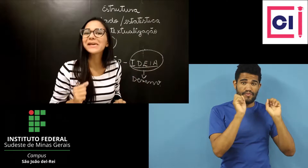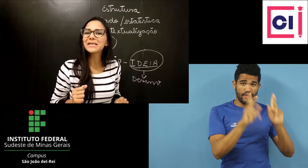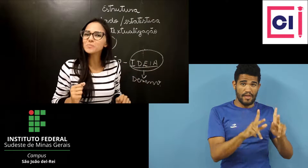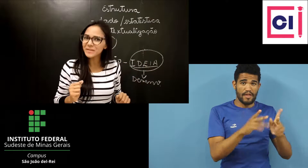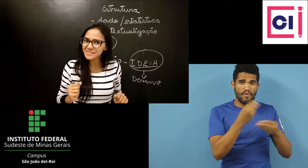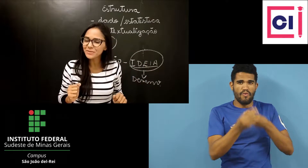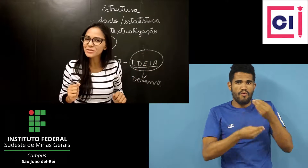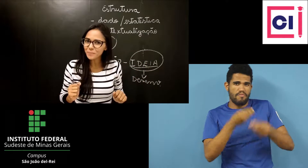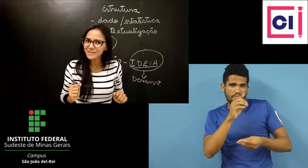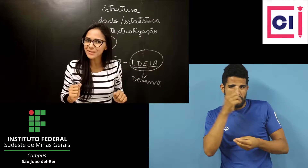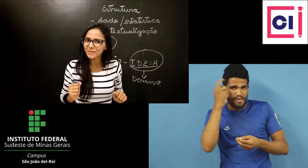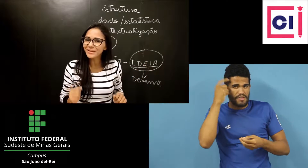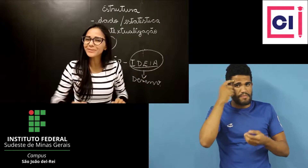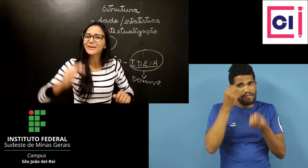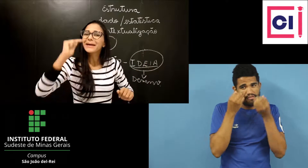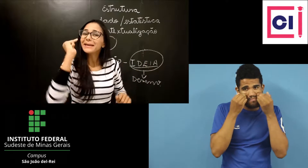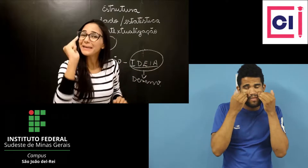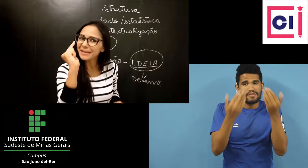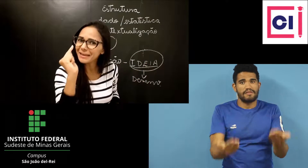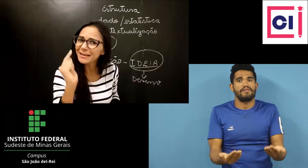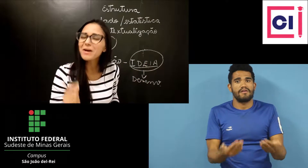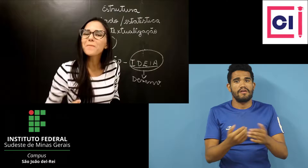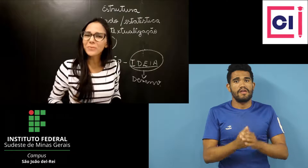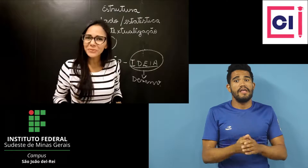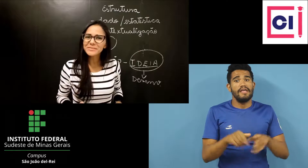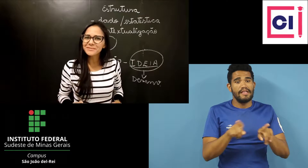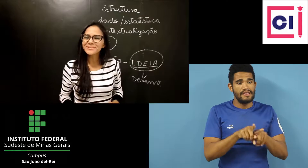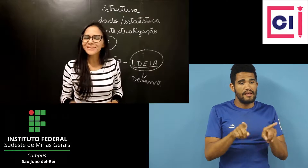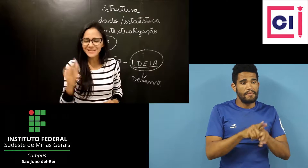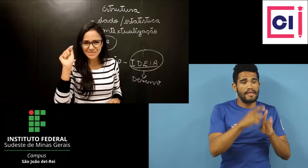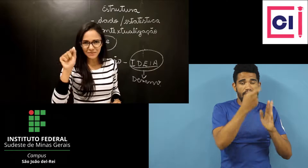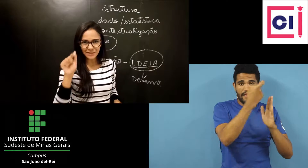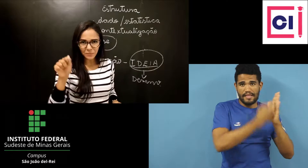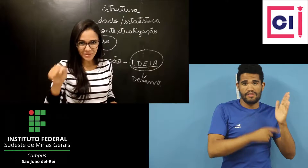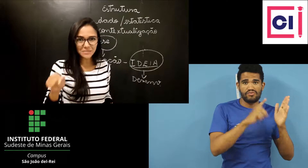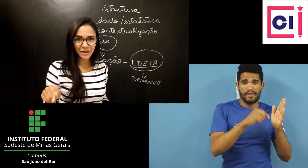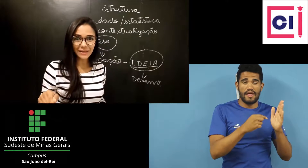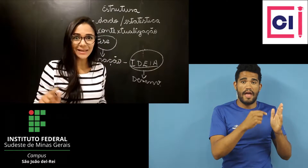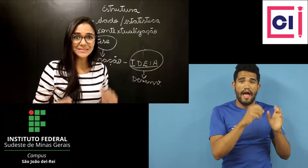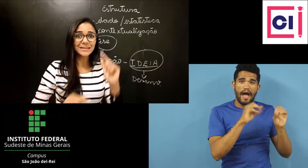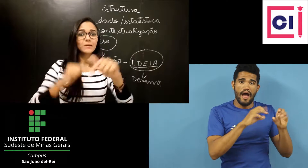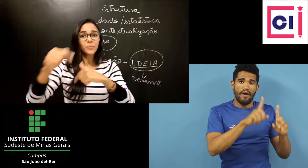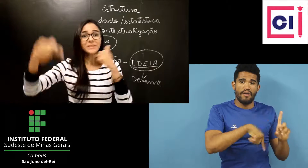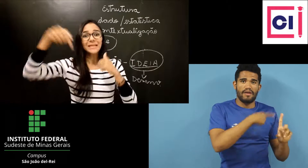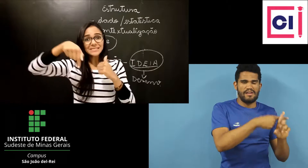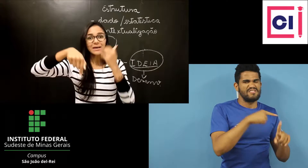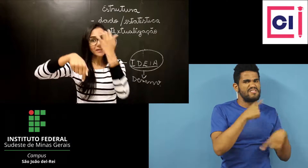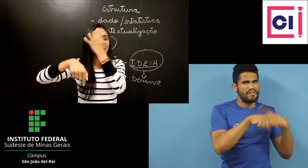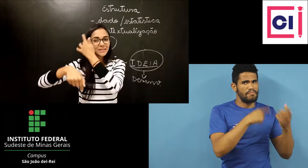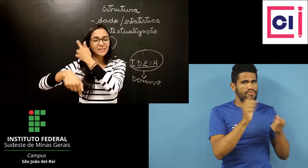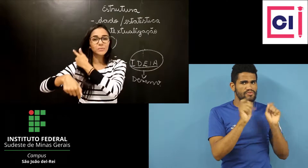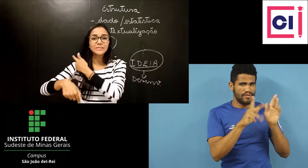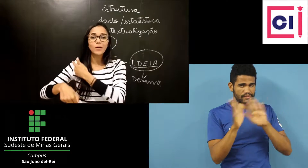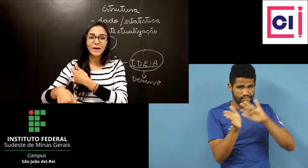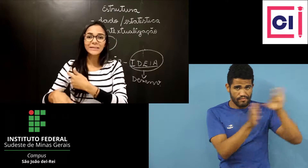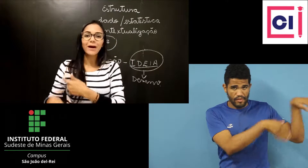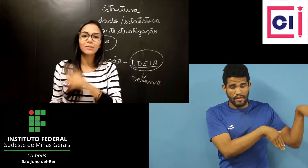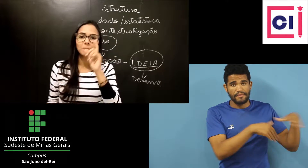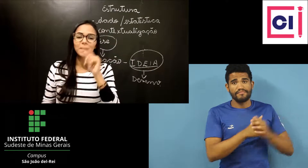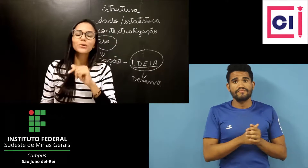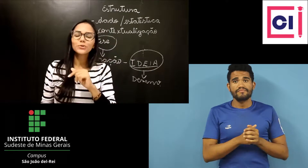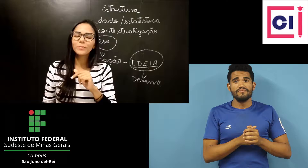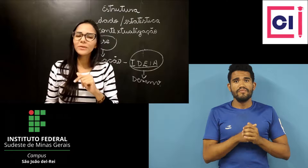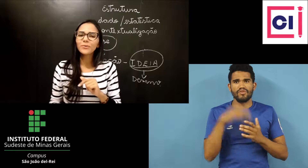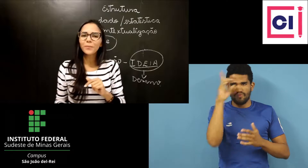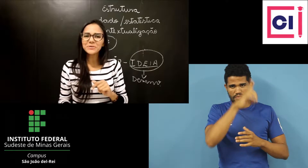e expressão de pensamento e produção de texto vai vir na próxima aula extra, depois dessa aula daqui, tá? Depois dessa quarta